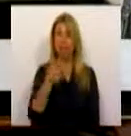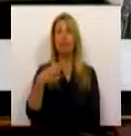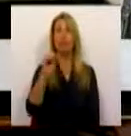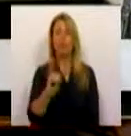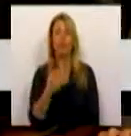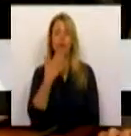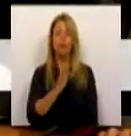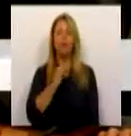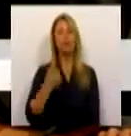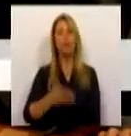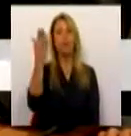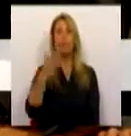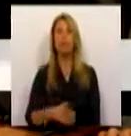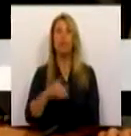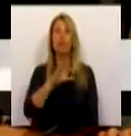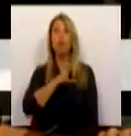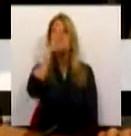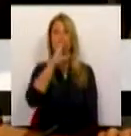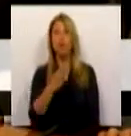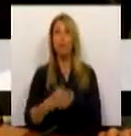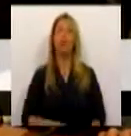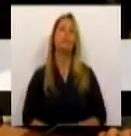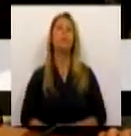Muito obrigado, Sr. Presidente, Sr. Ministro,